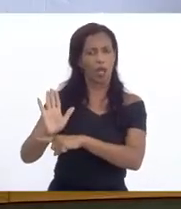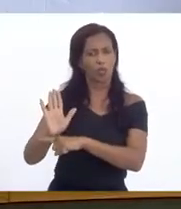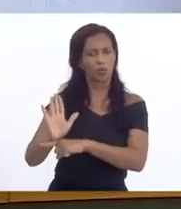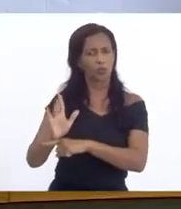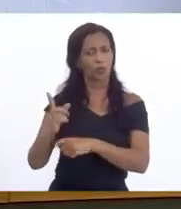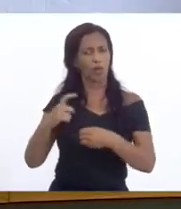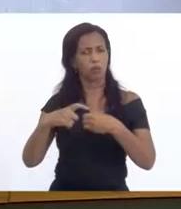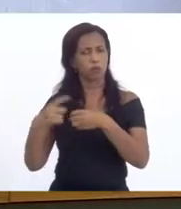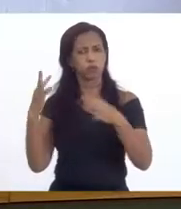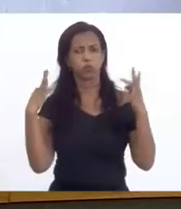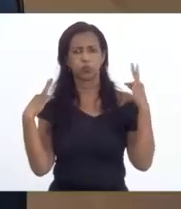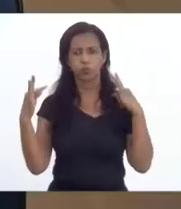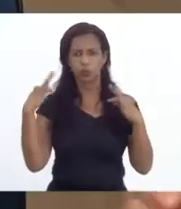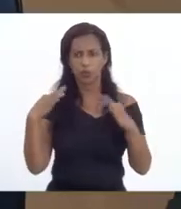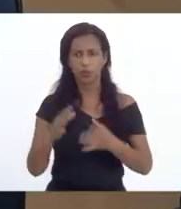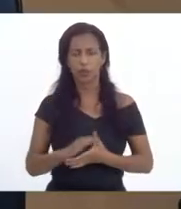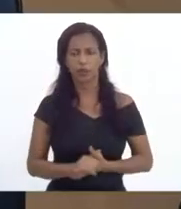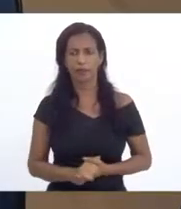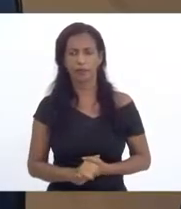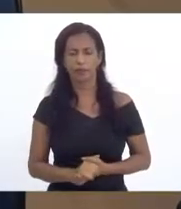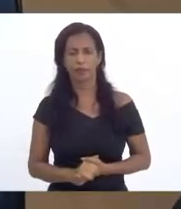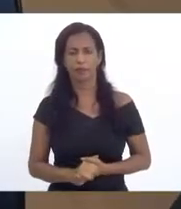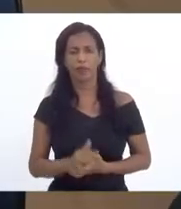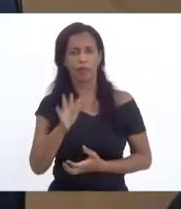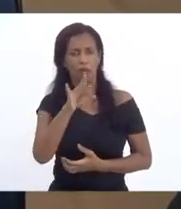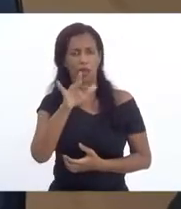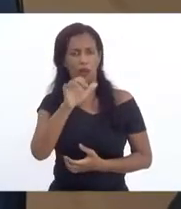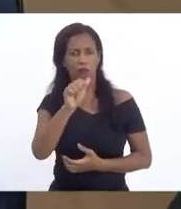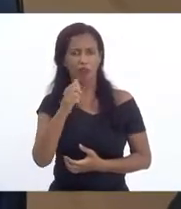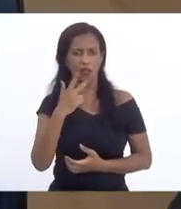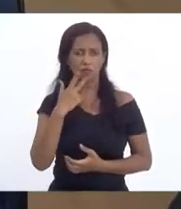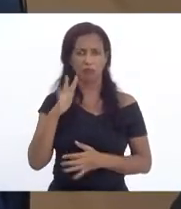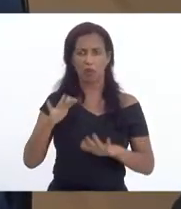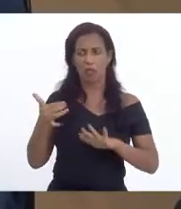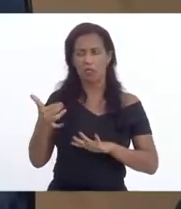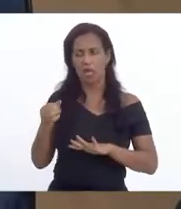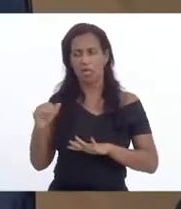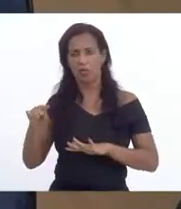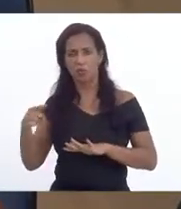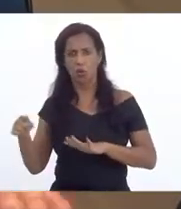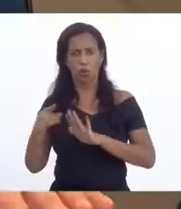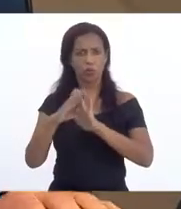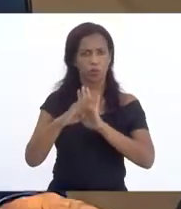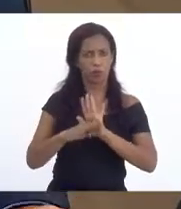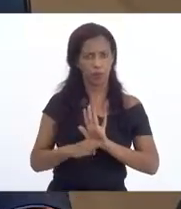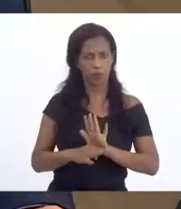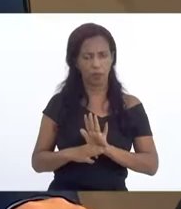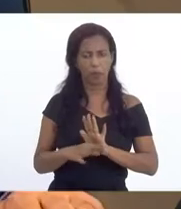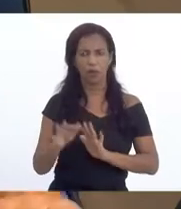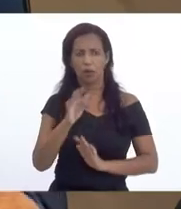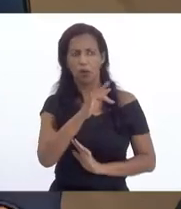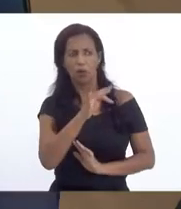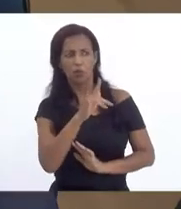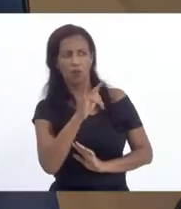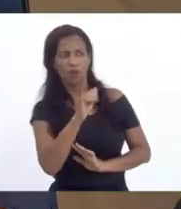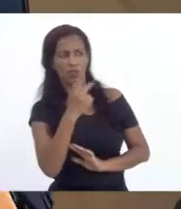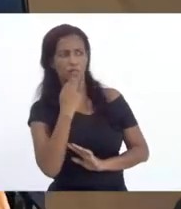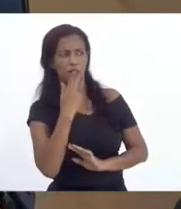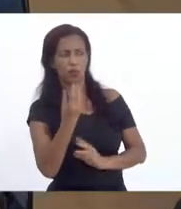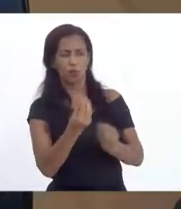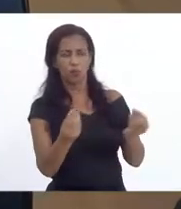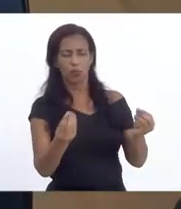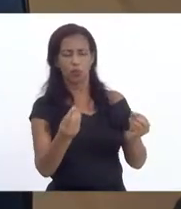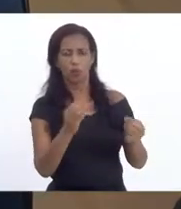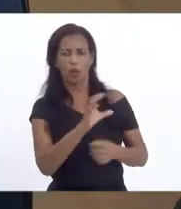consórcio do turismo. A Fátima me disse que é em torno de 10 milhões o projeto, o programa. O Vladimir reclamou muito aqui da questão